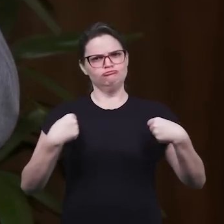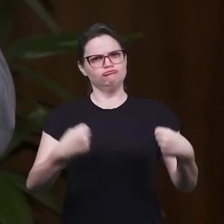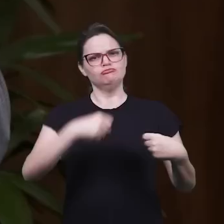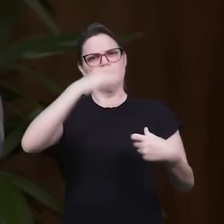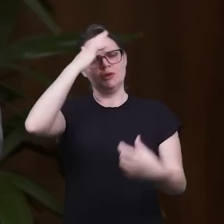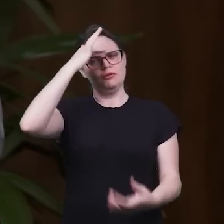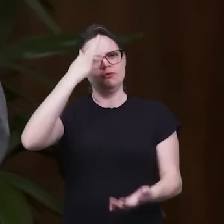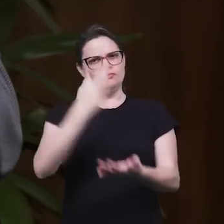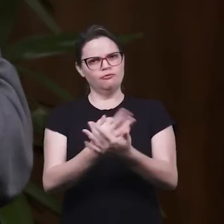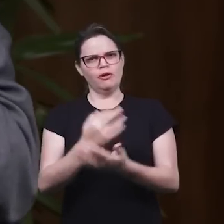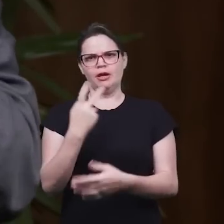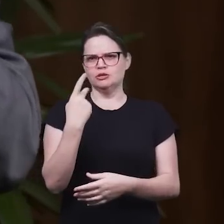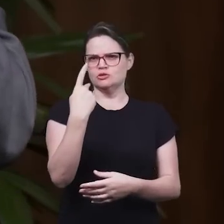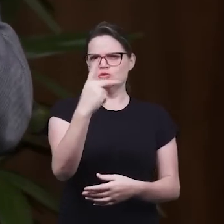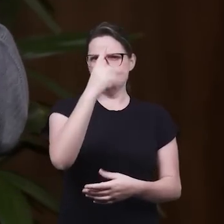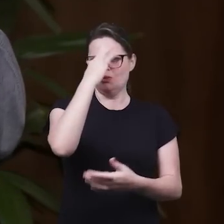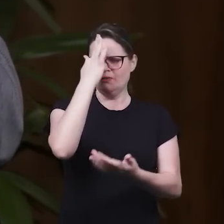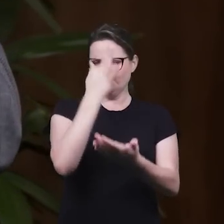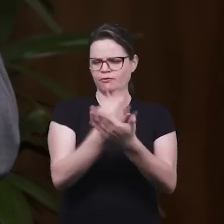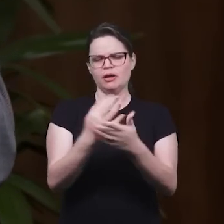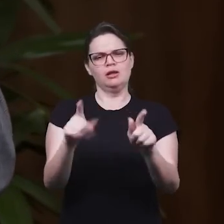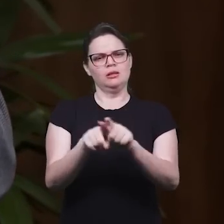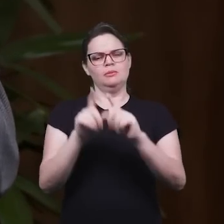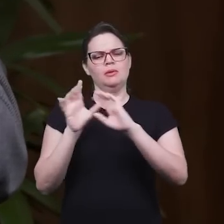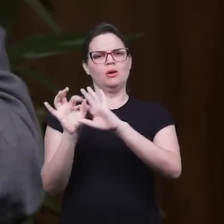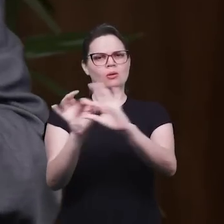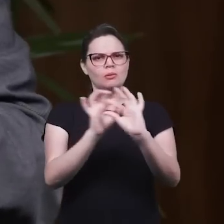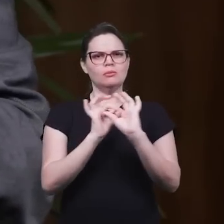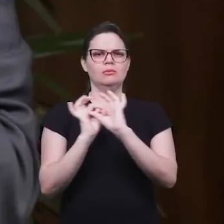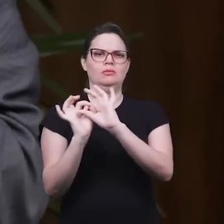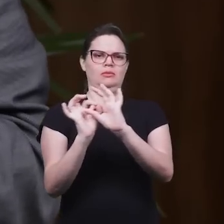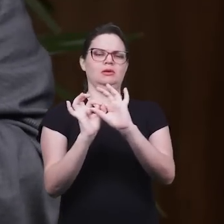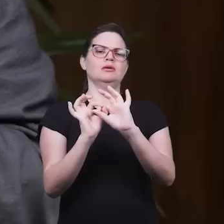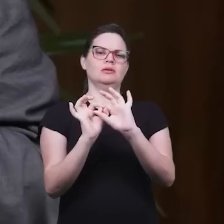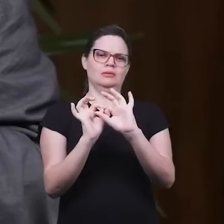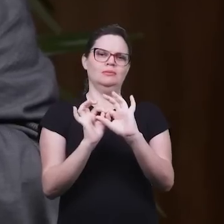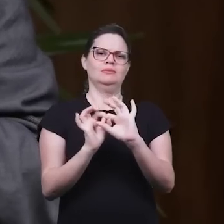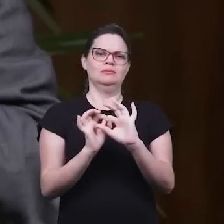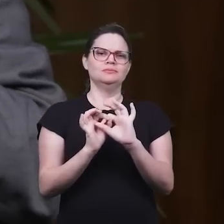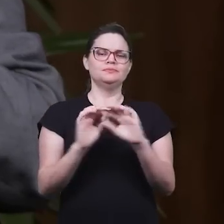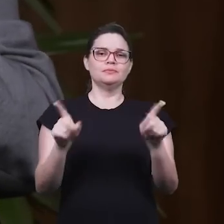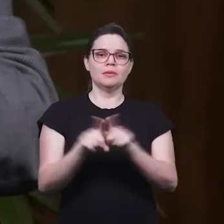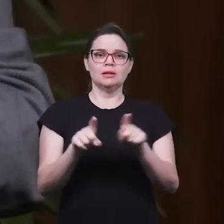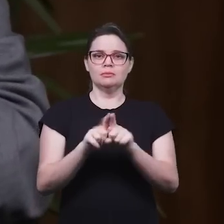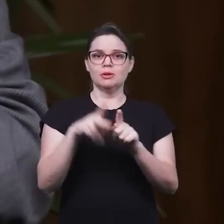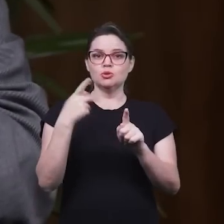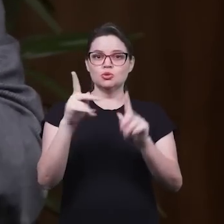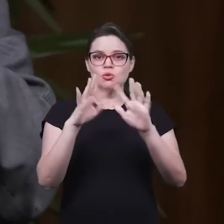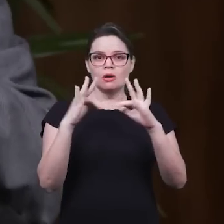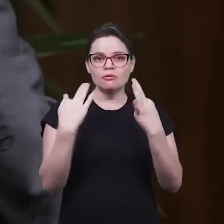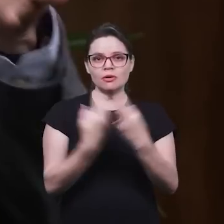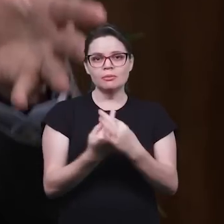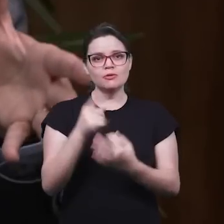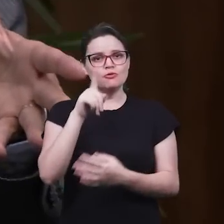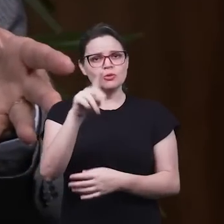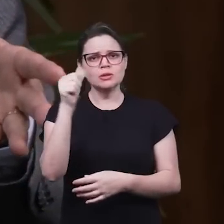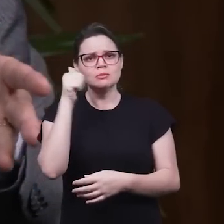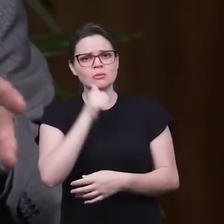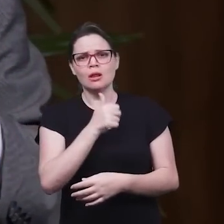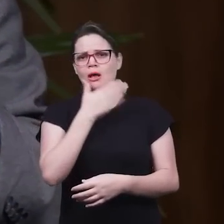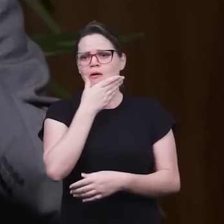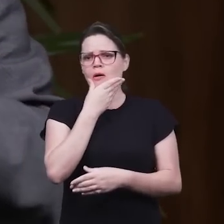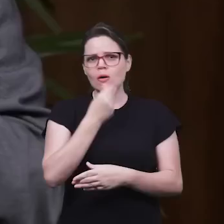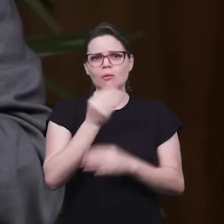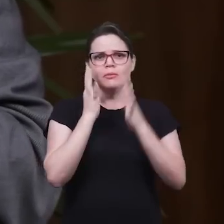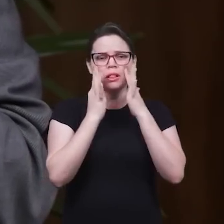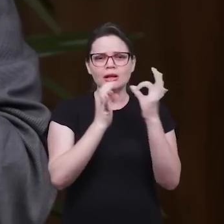a sua fé, a sua comunhão com Deus, fortalecer a sua família, o senhor, a senhora,